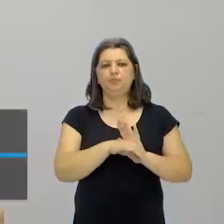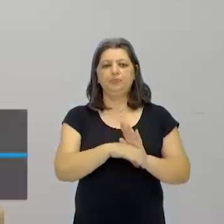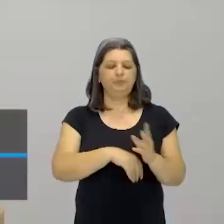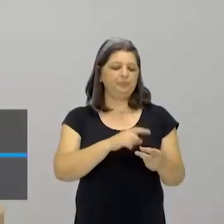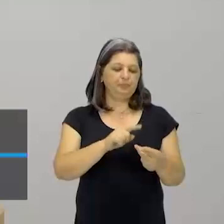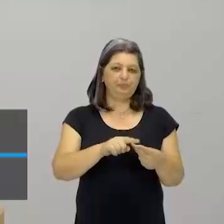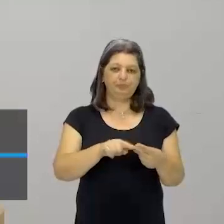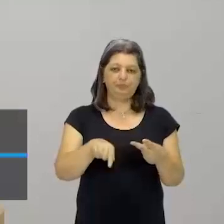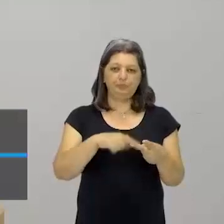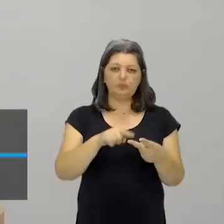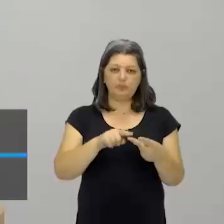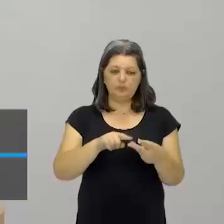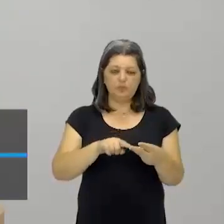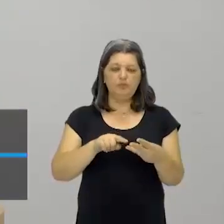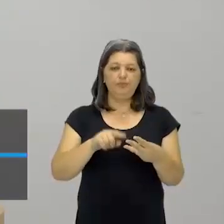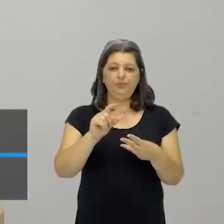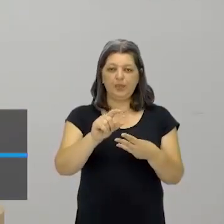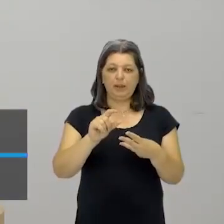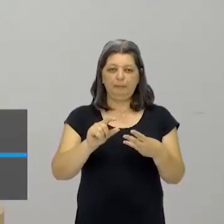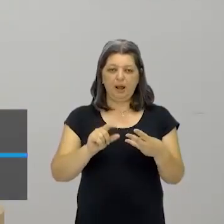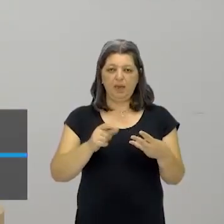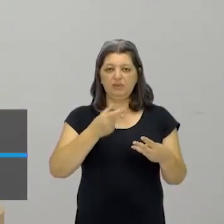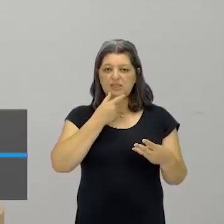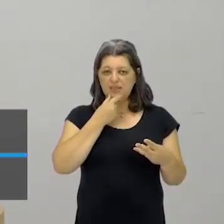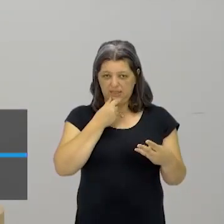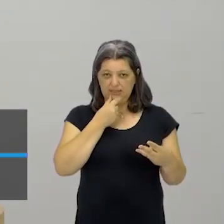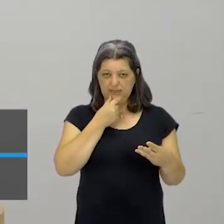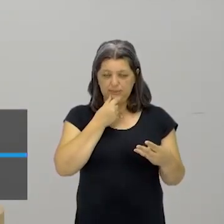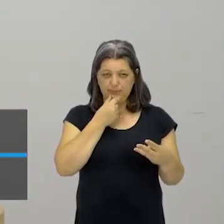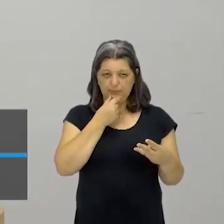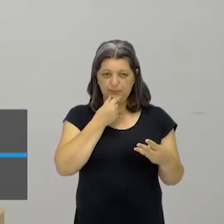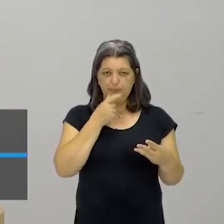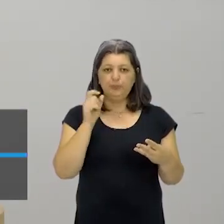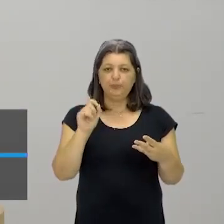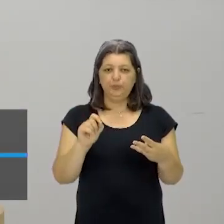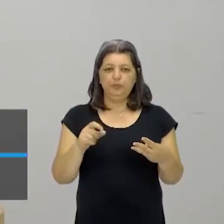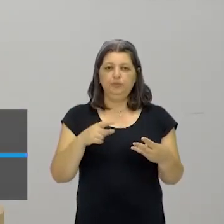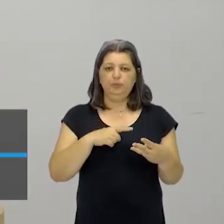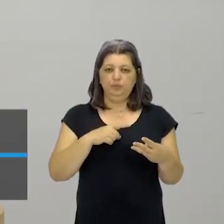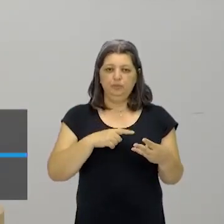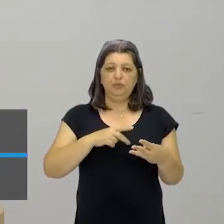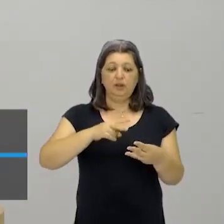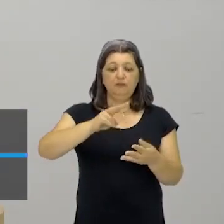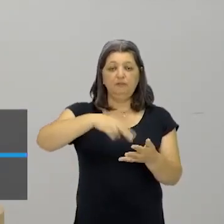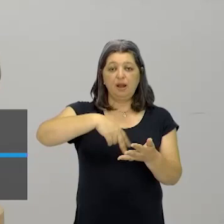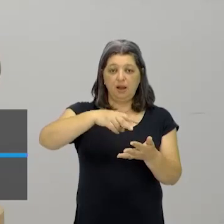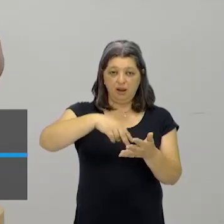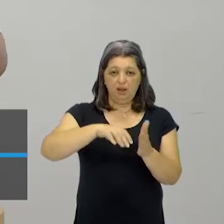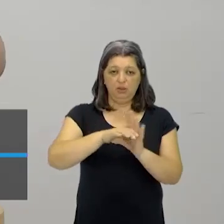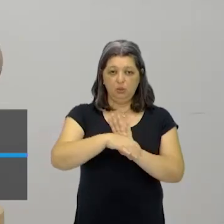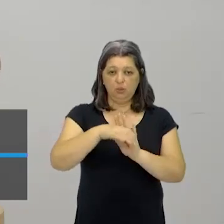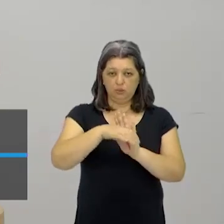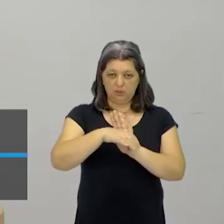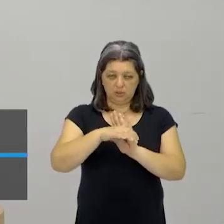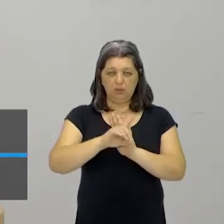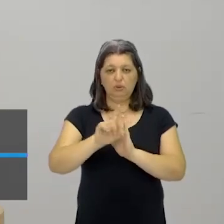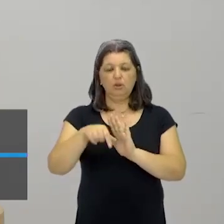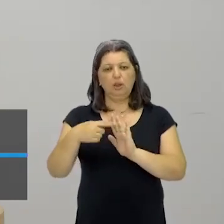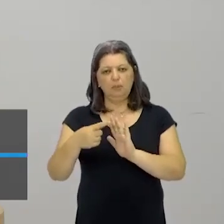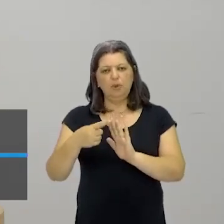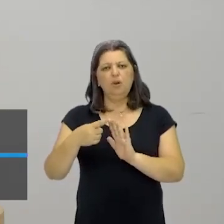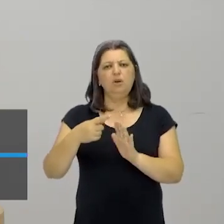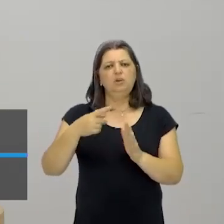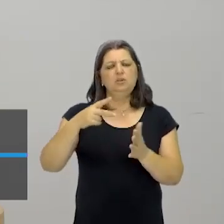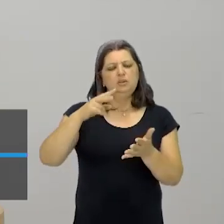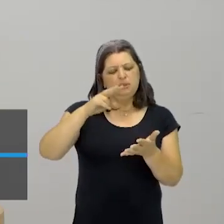stereotype, o que é prejudice e o que é discrimination. Então, a gente vai ler esses conceitos. Depois que a gente ler,